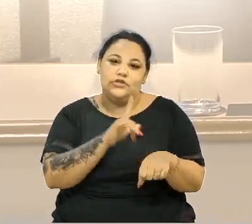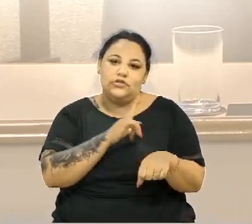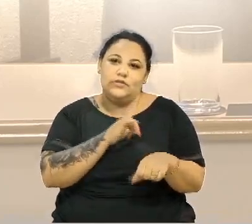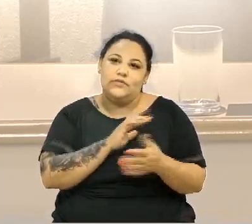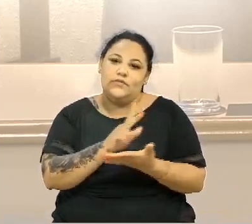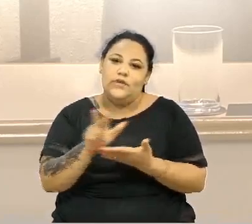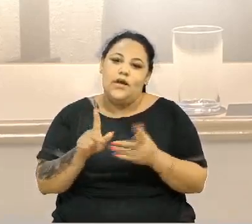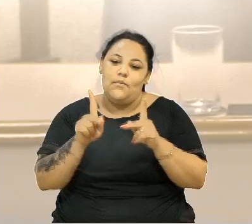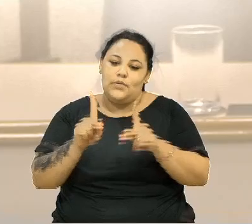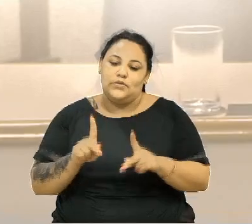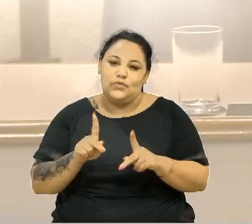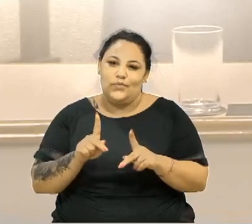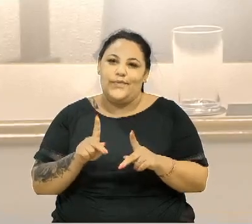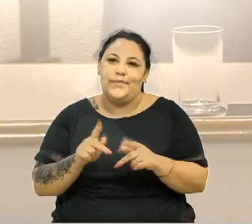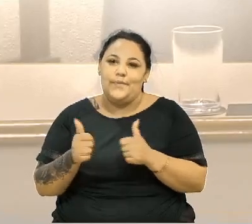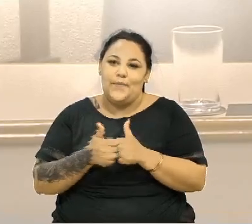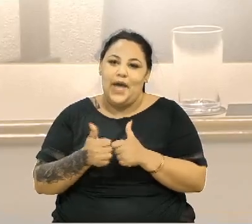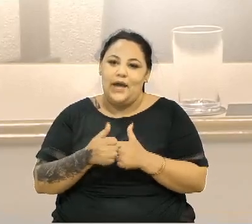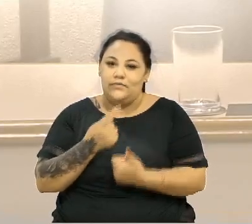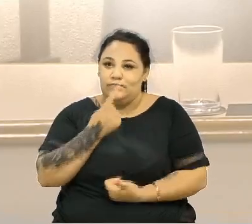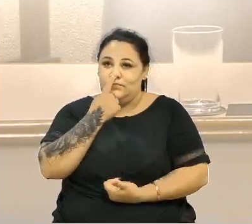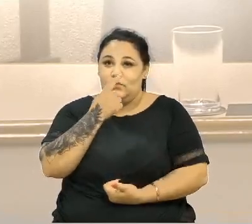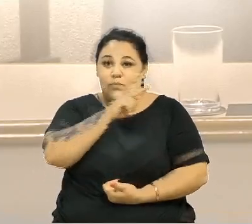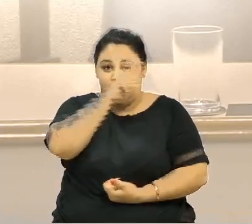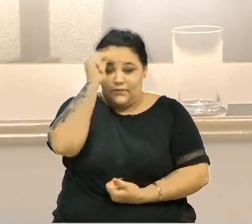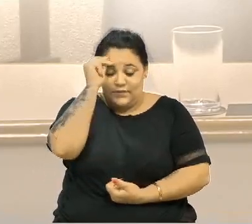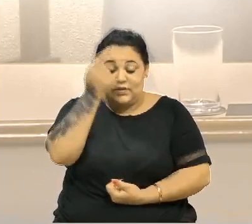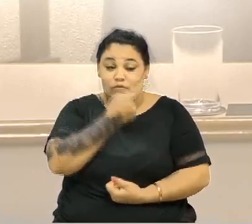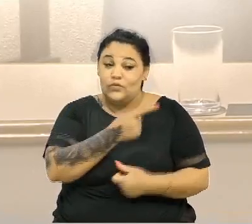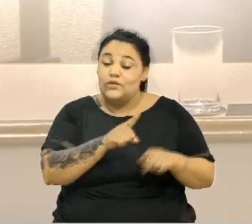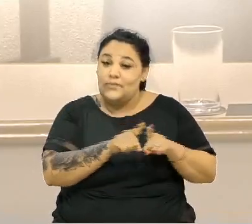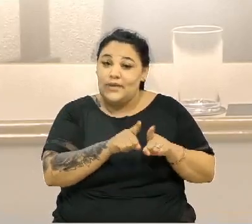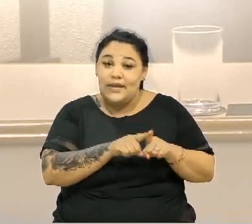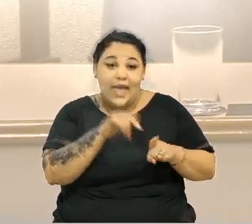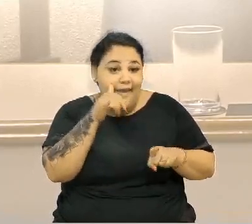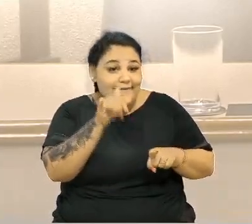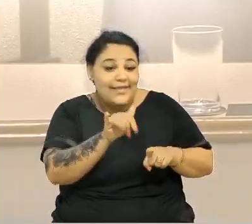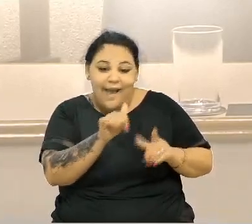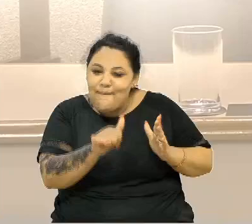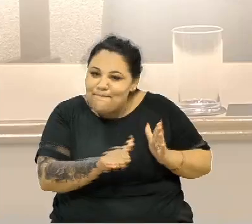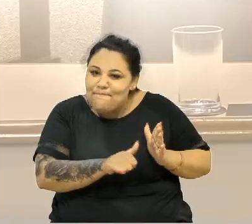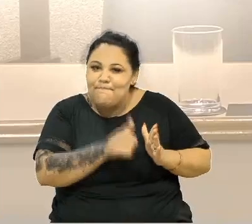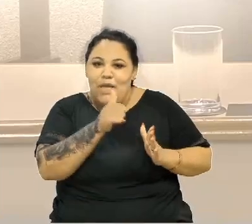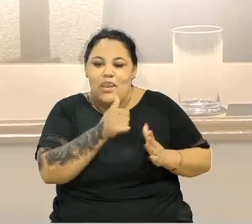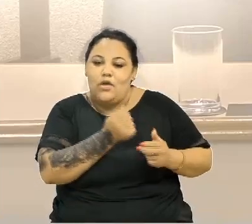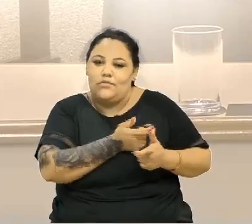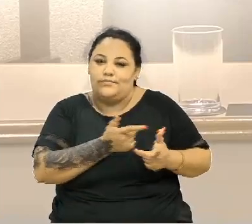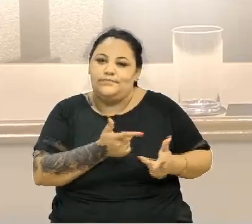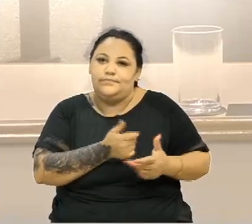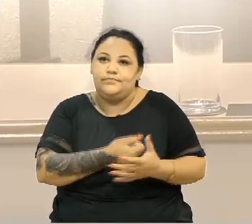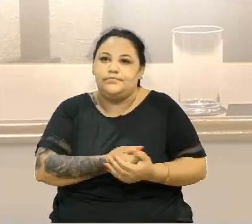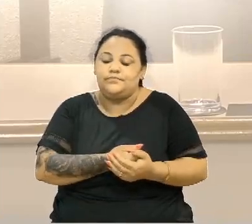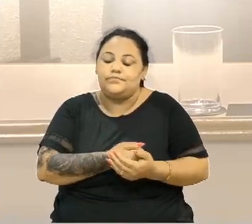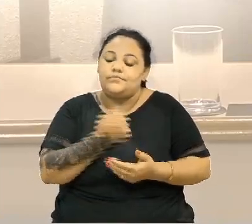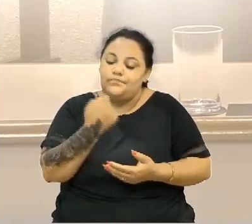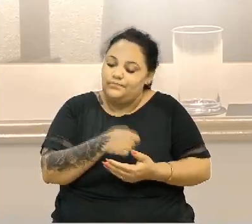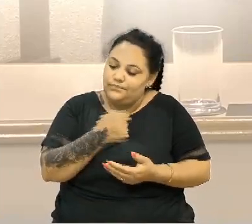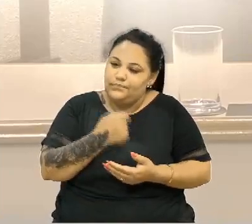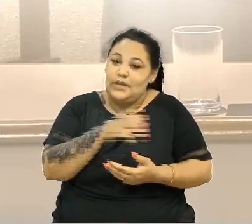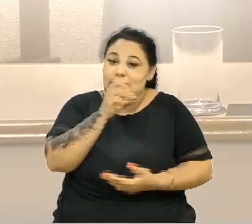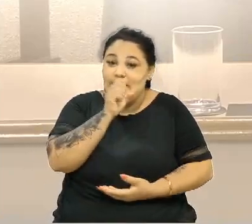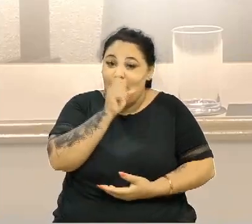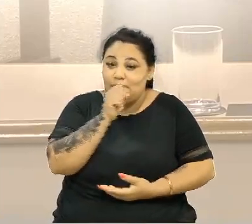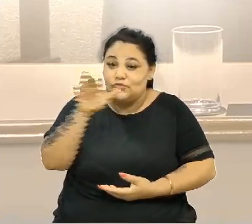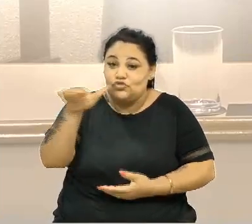casos de pessoas próximas, o prefeito foi um, de que a prevenção é muito importante. Então, nesse sábado, a